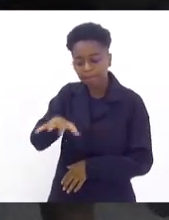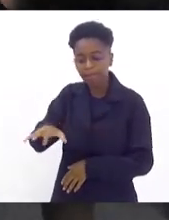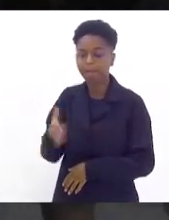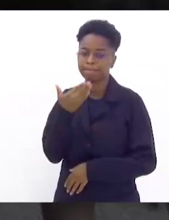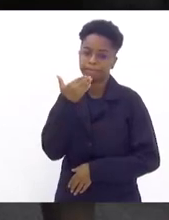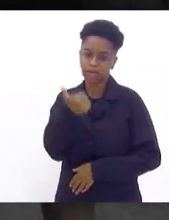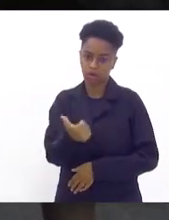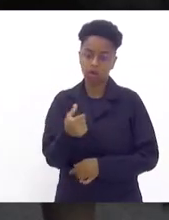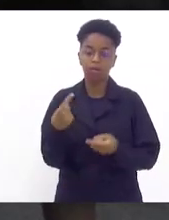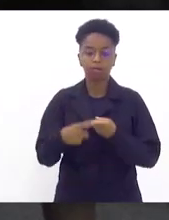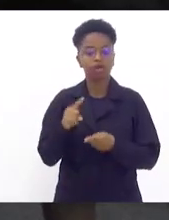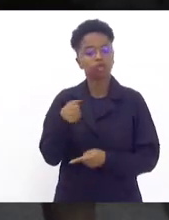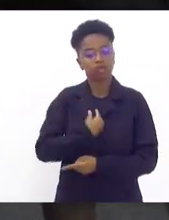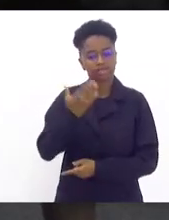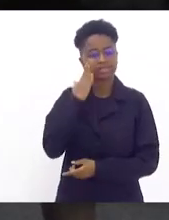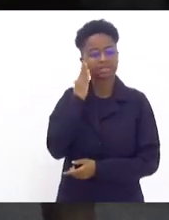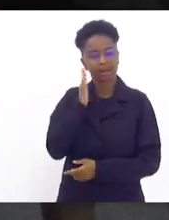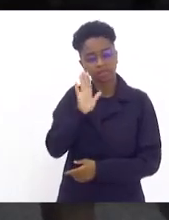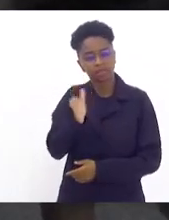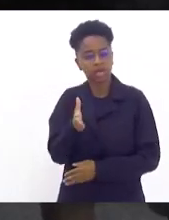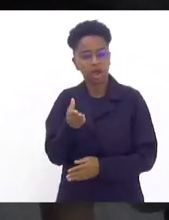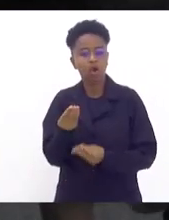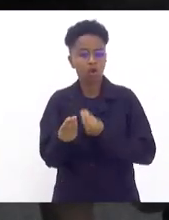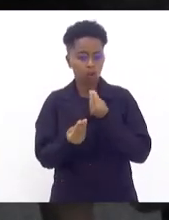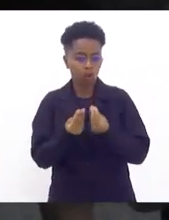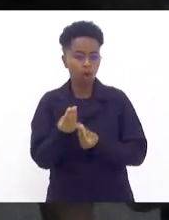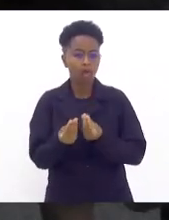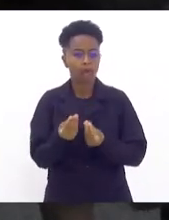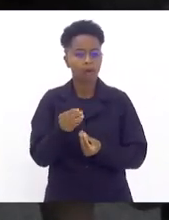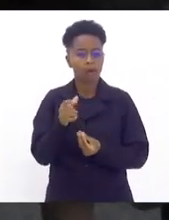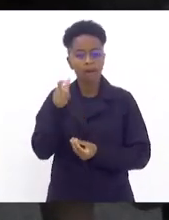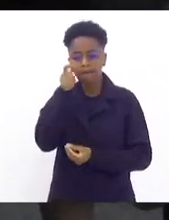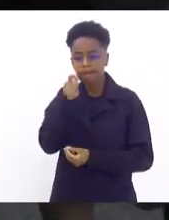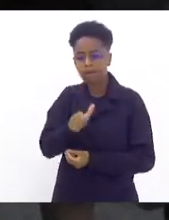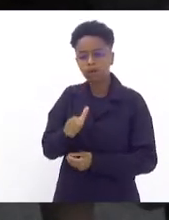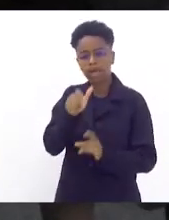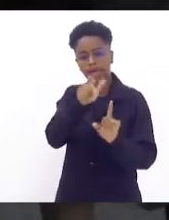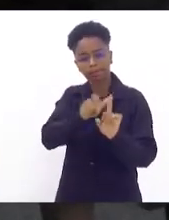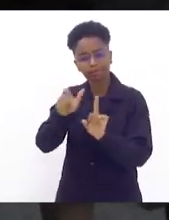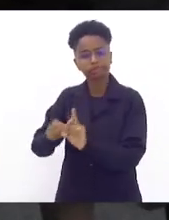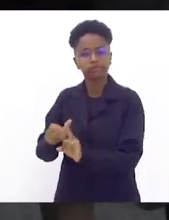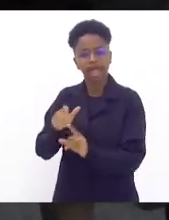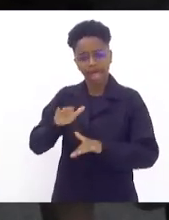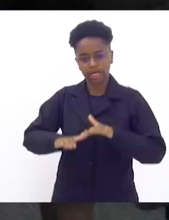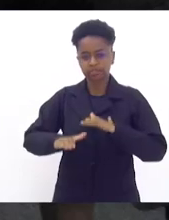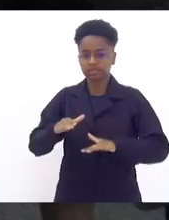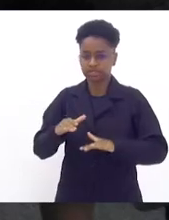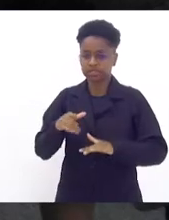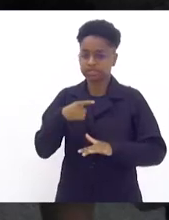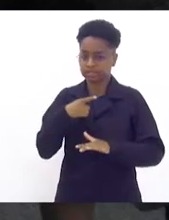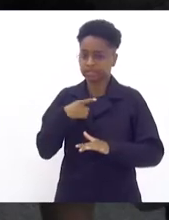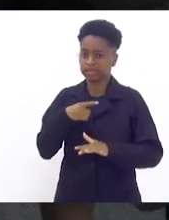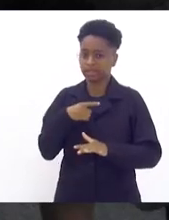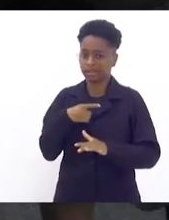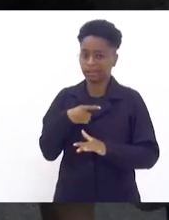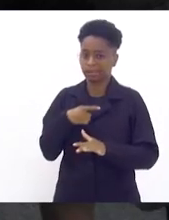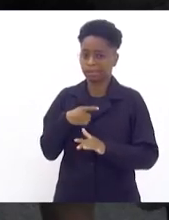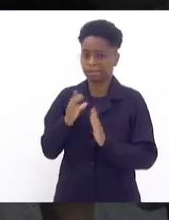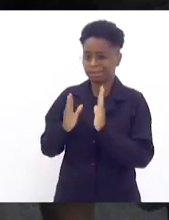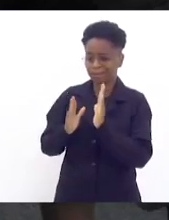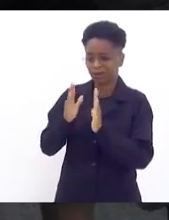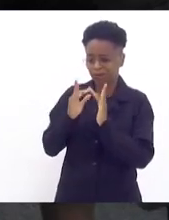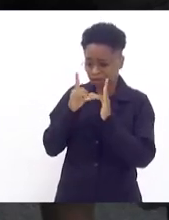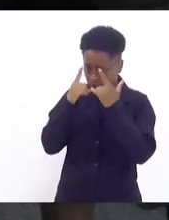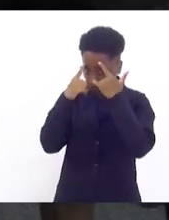será, porque a gente sabe o quanto que essas mulheres muitas vezes estão colocadas numa situação tal de